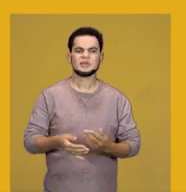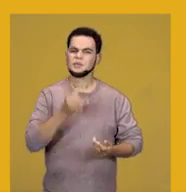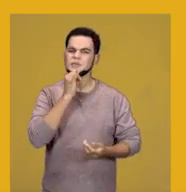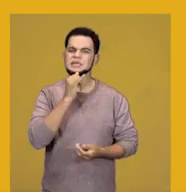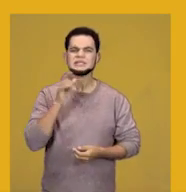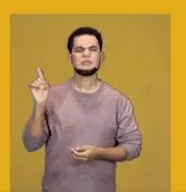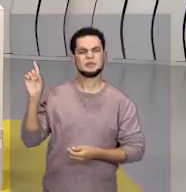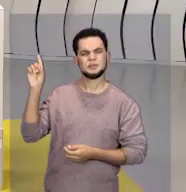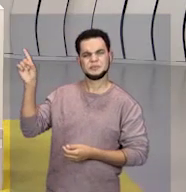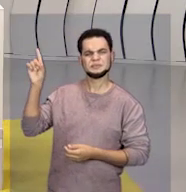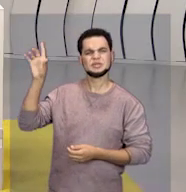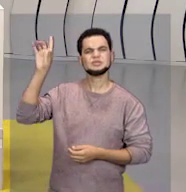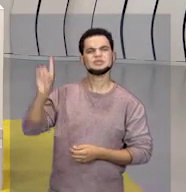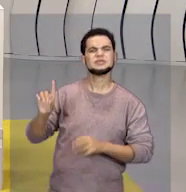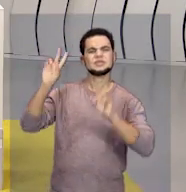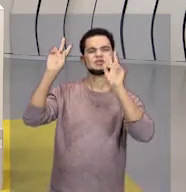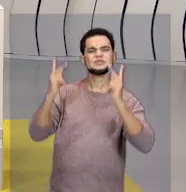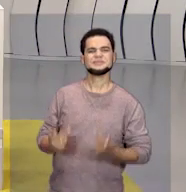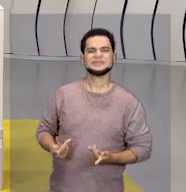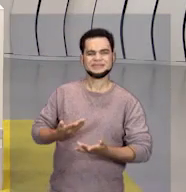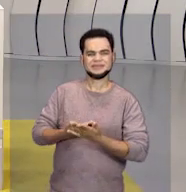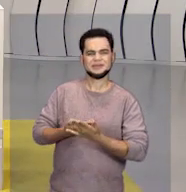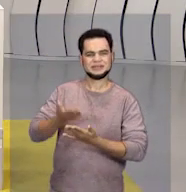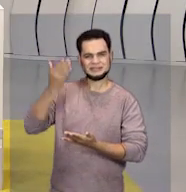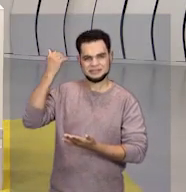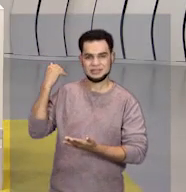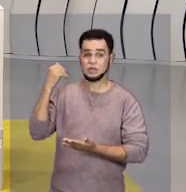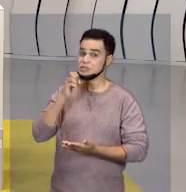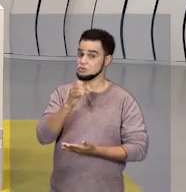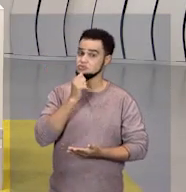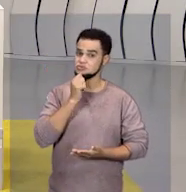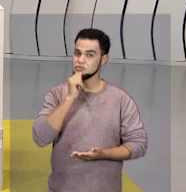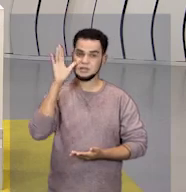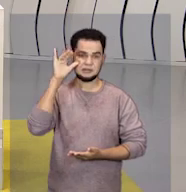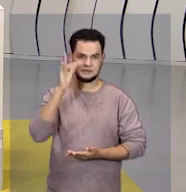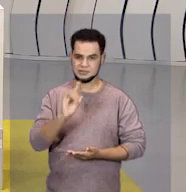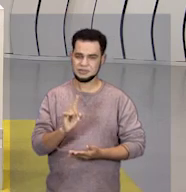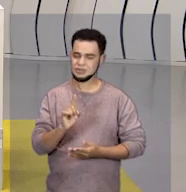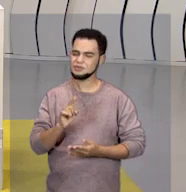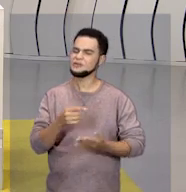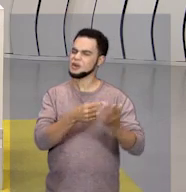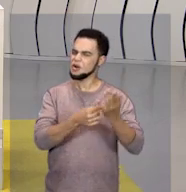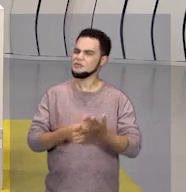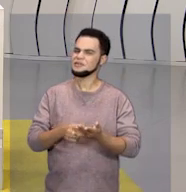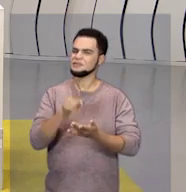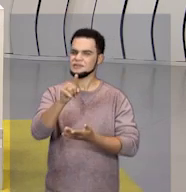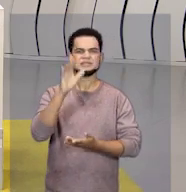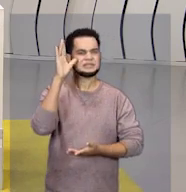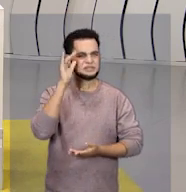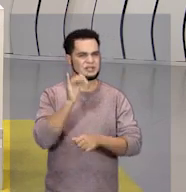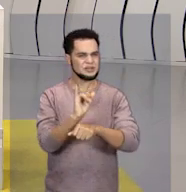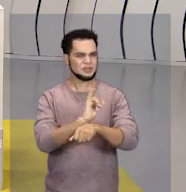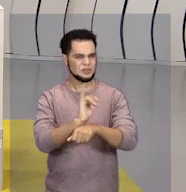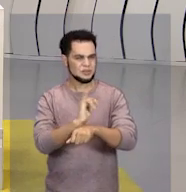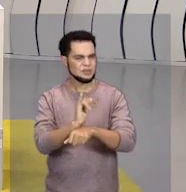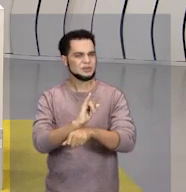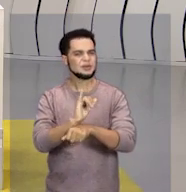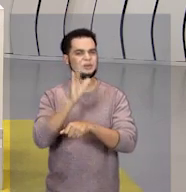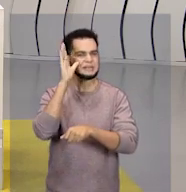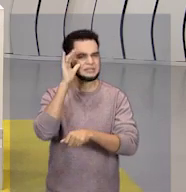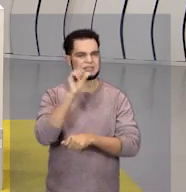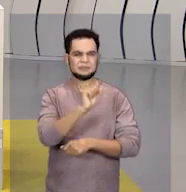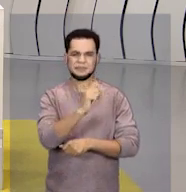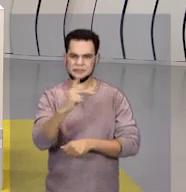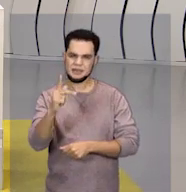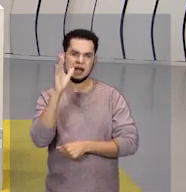aula anterior. Se você não assistiu, faço o convite para você olhar lá no YouTube, ver no aplicativo,